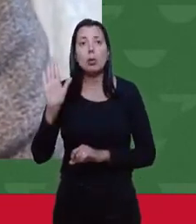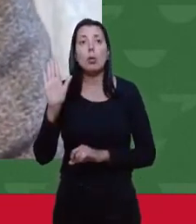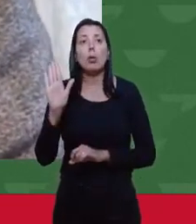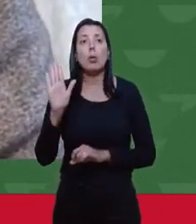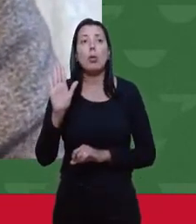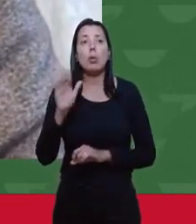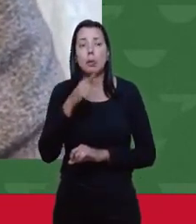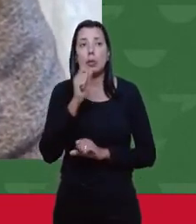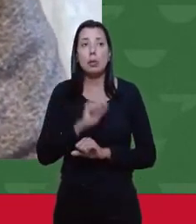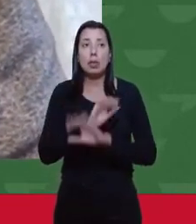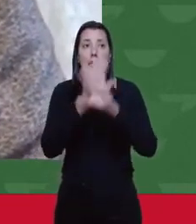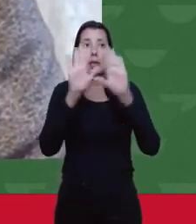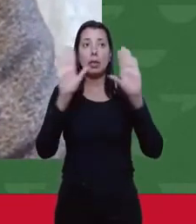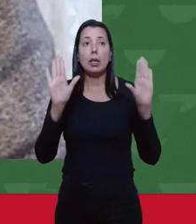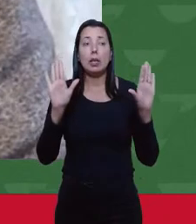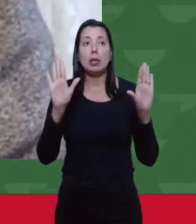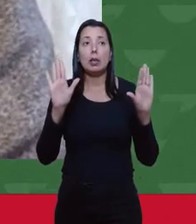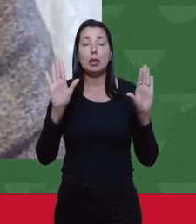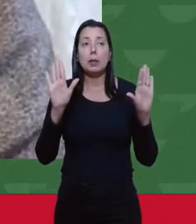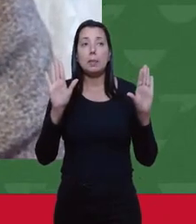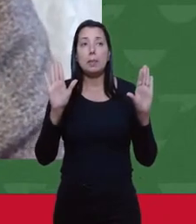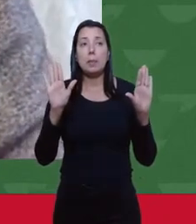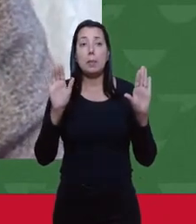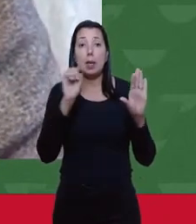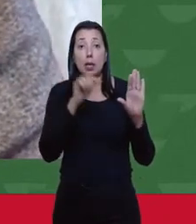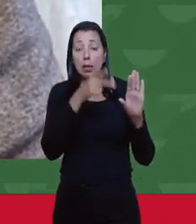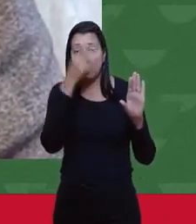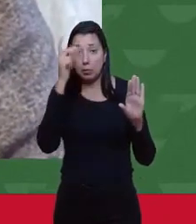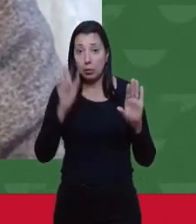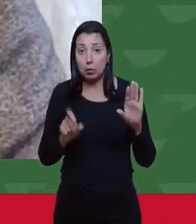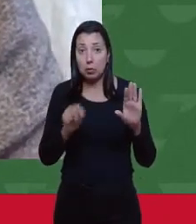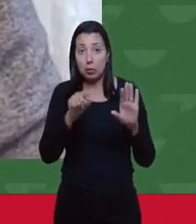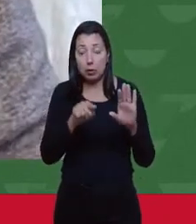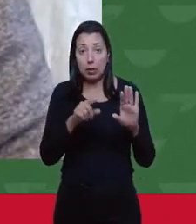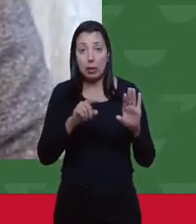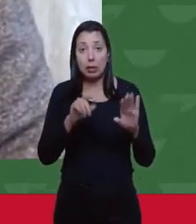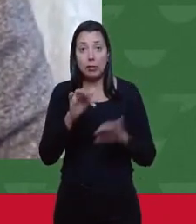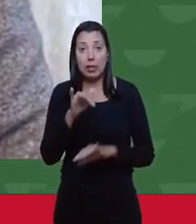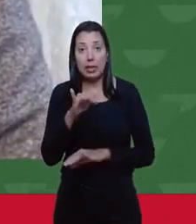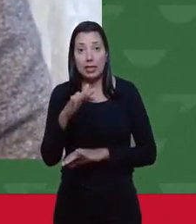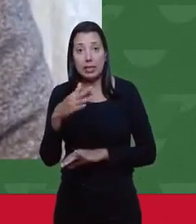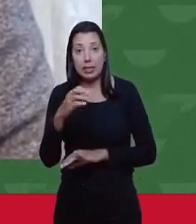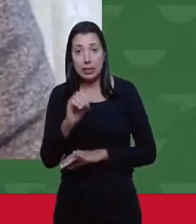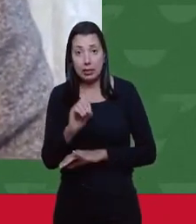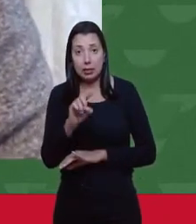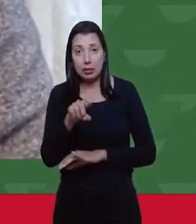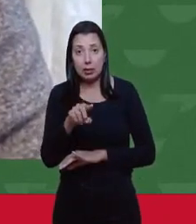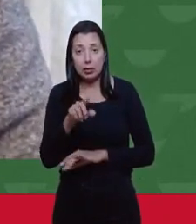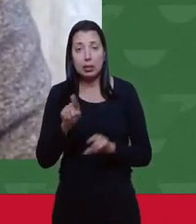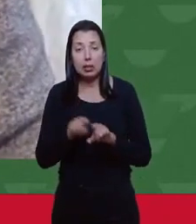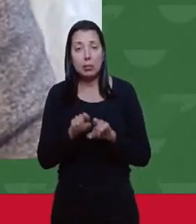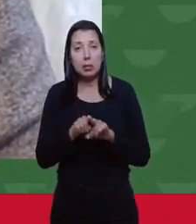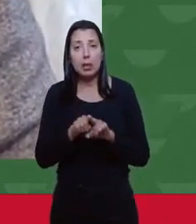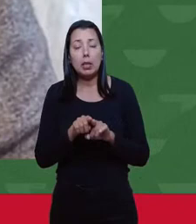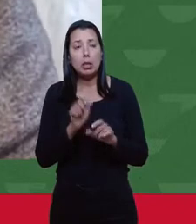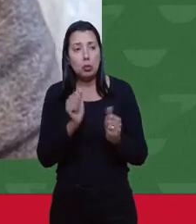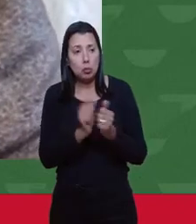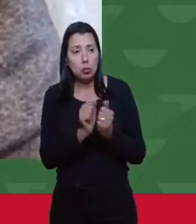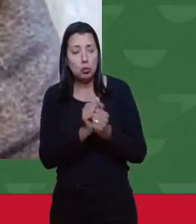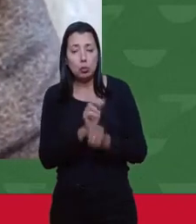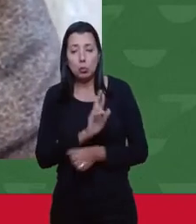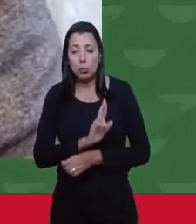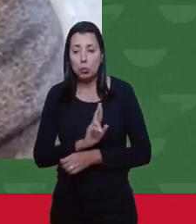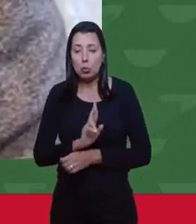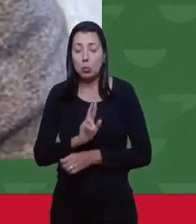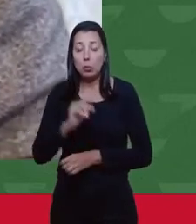maneira mais clara? Aquele sujeito, Marco Feliciano, que era um pastor neopentecostal, e Bolsonaro. Só que